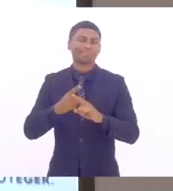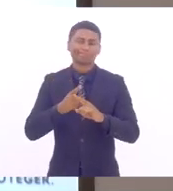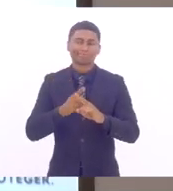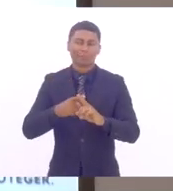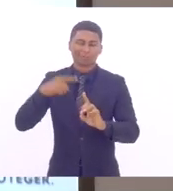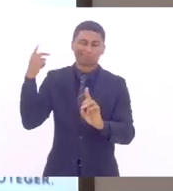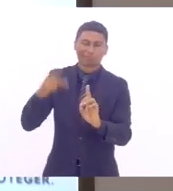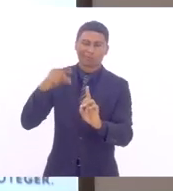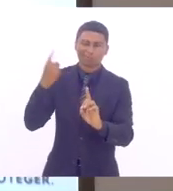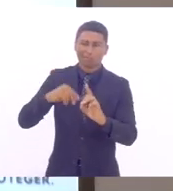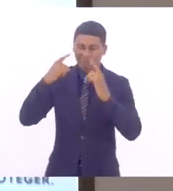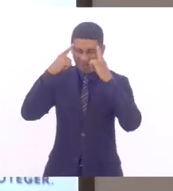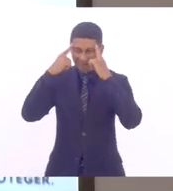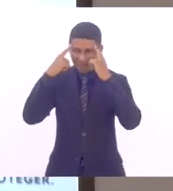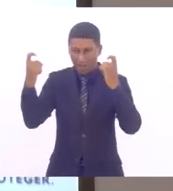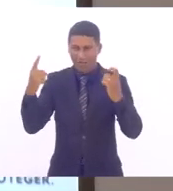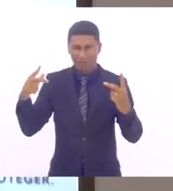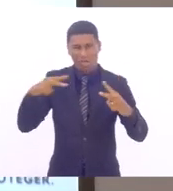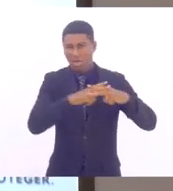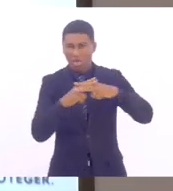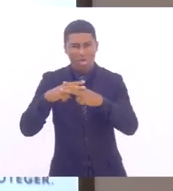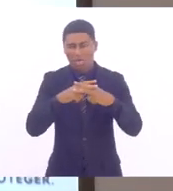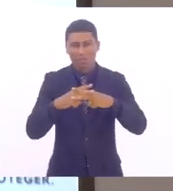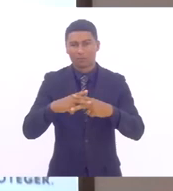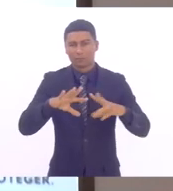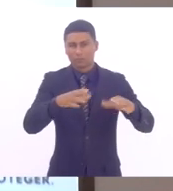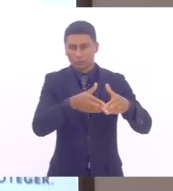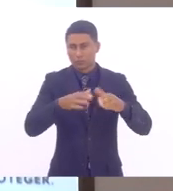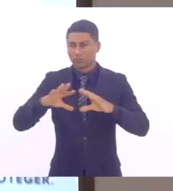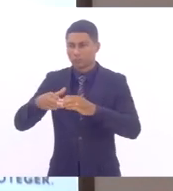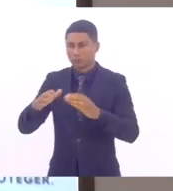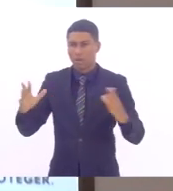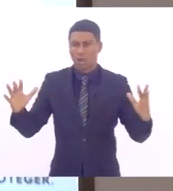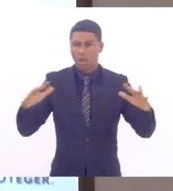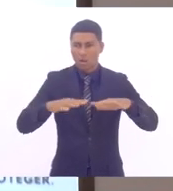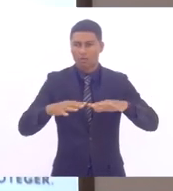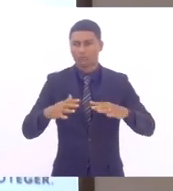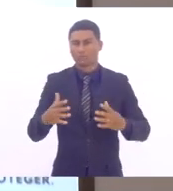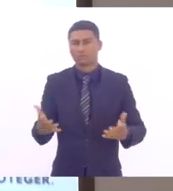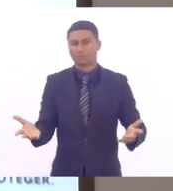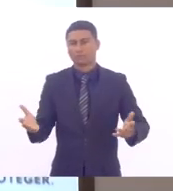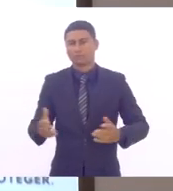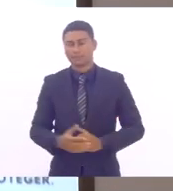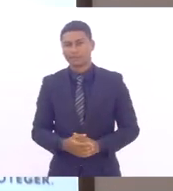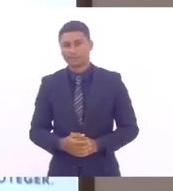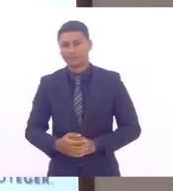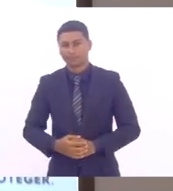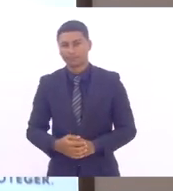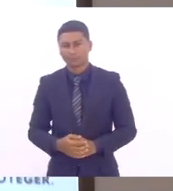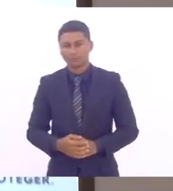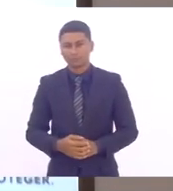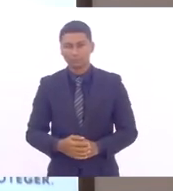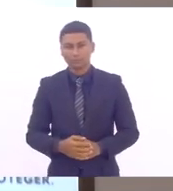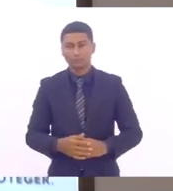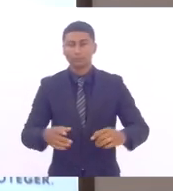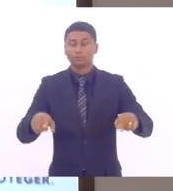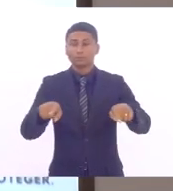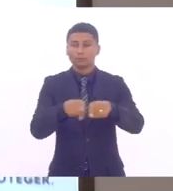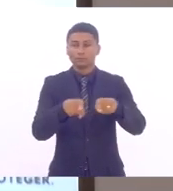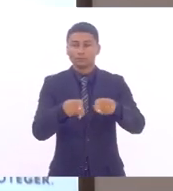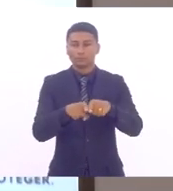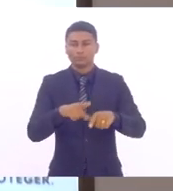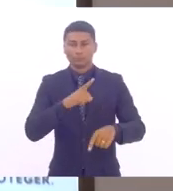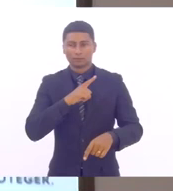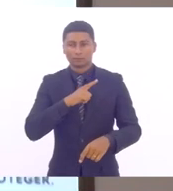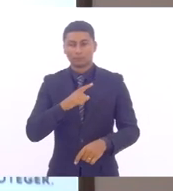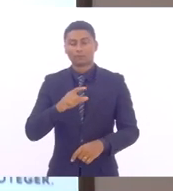essa agressão aí entre as torcidas, esse confronto entre torcidas. Pode passar? E o afastamento da torcida